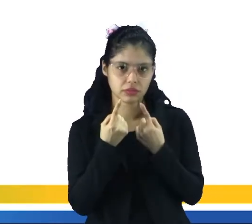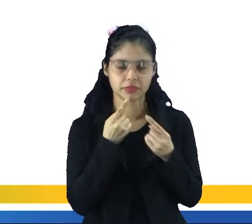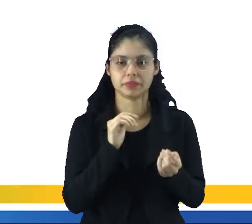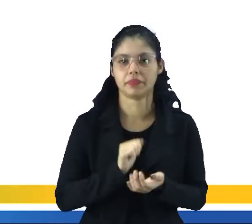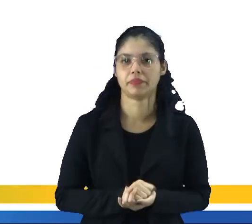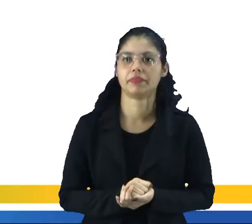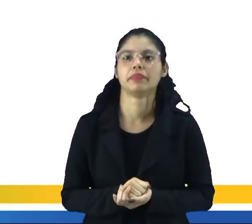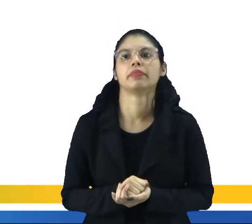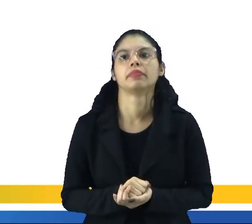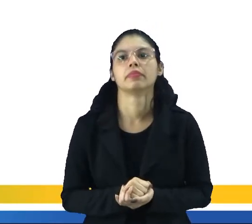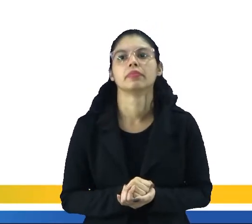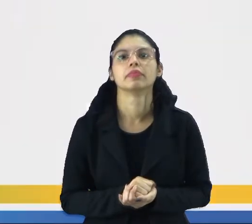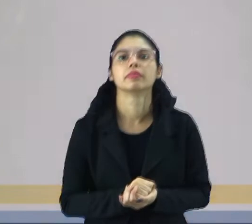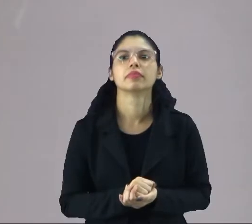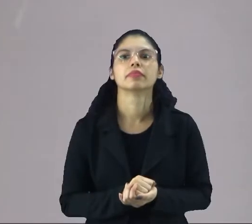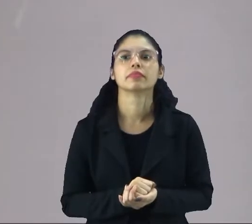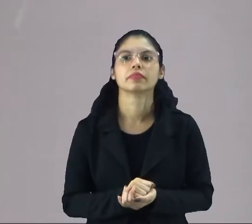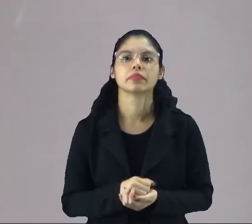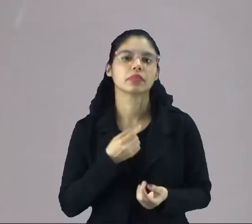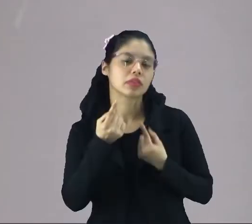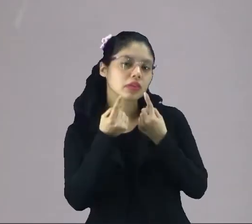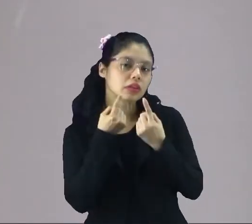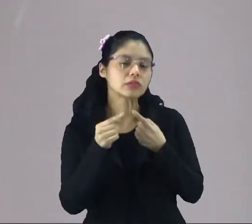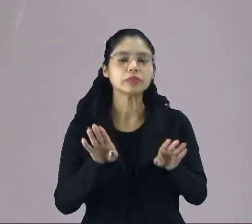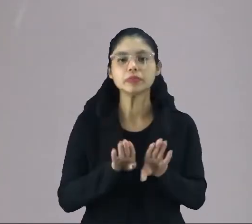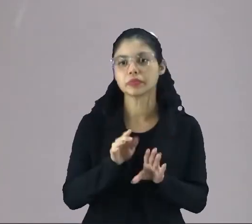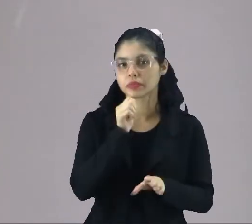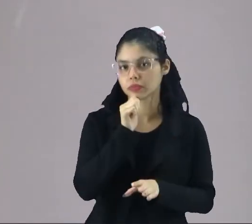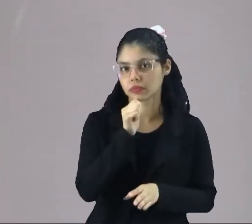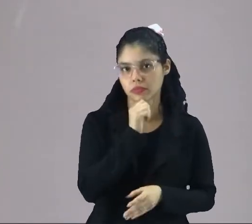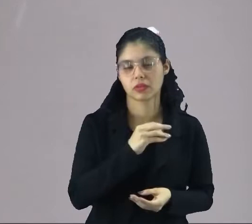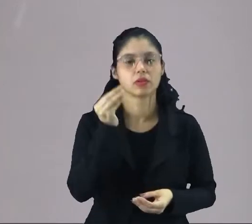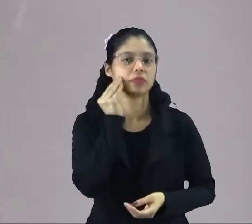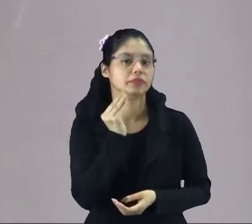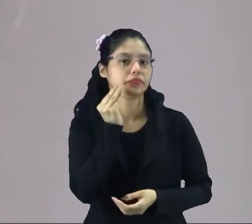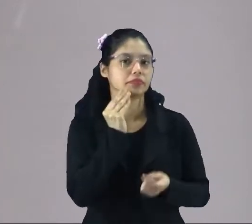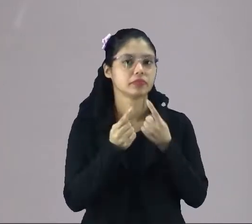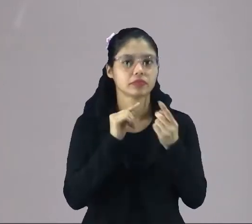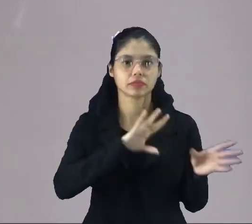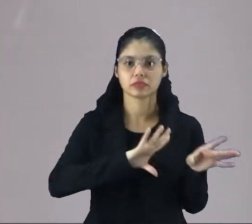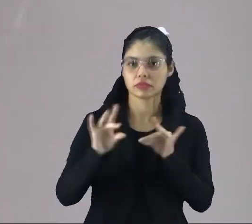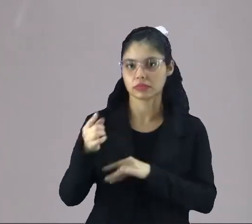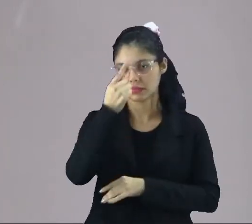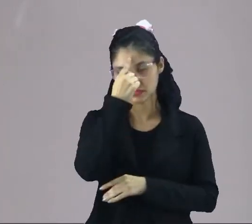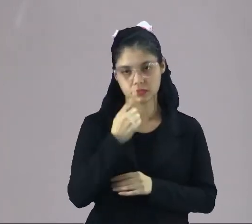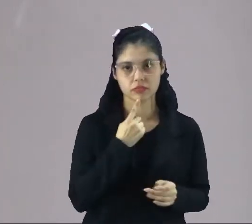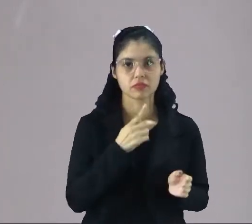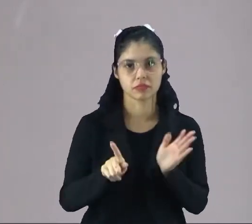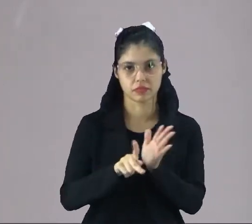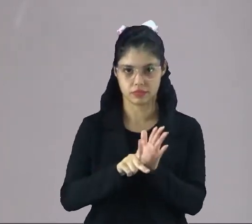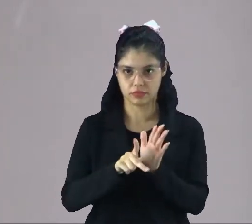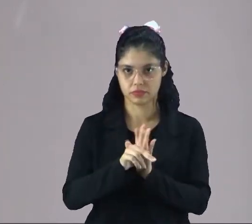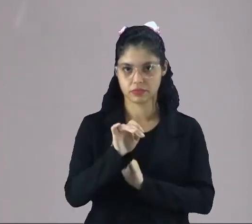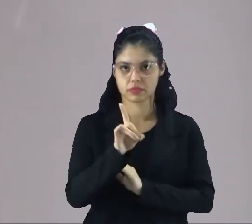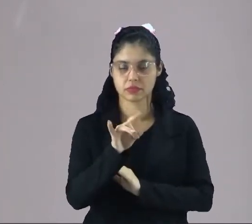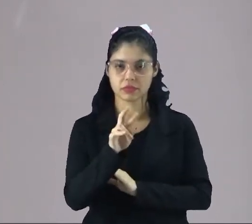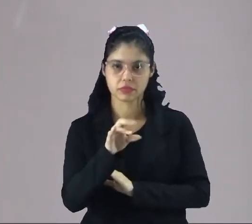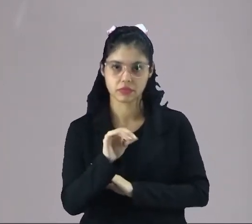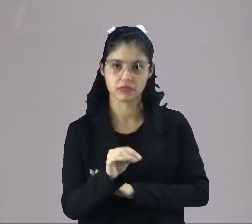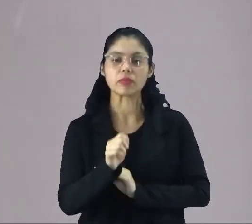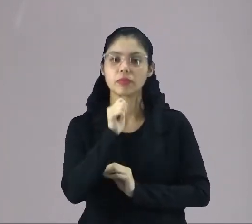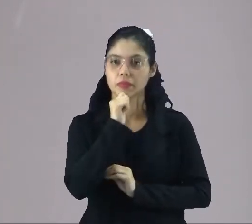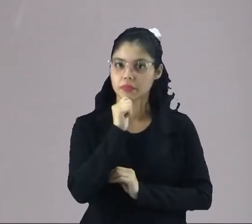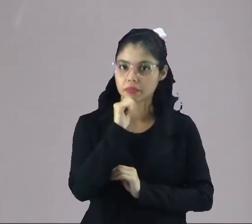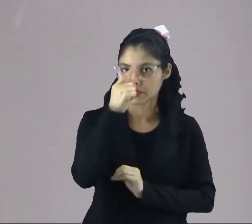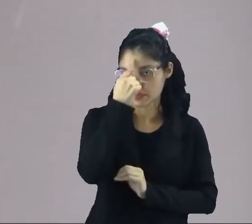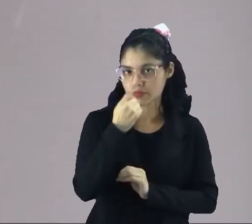forma, de se comunicar ou de se tentar comunicar e trazer a figura do próprio Dionísio para a cena